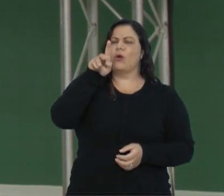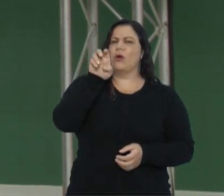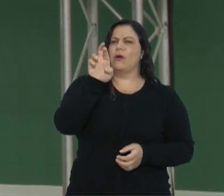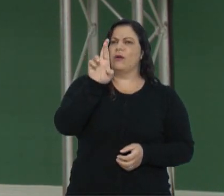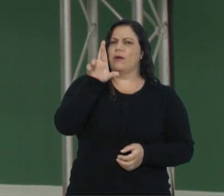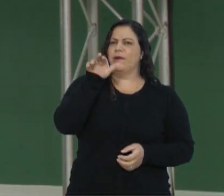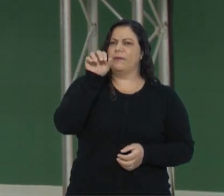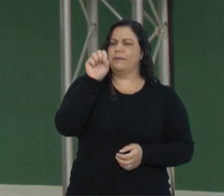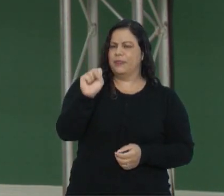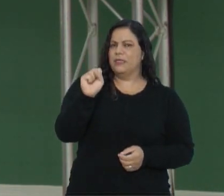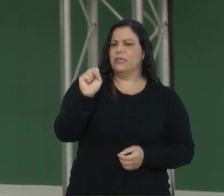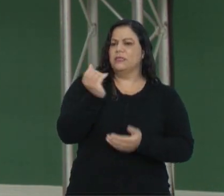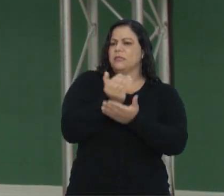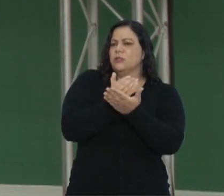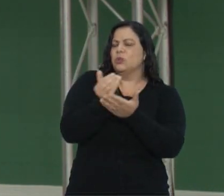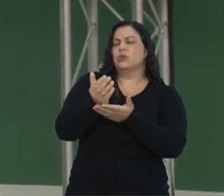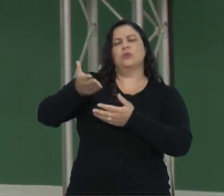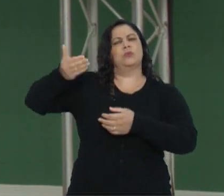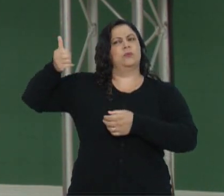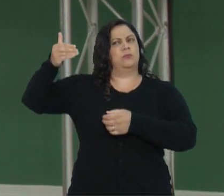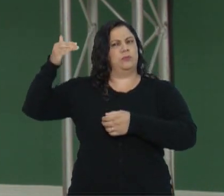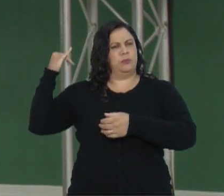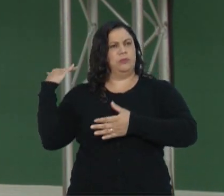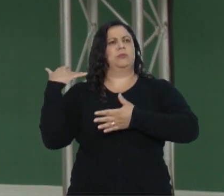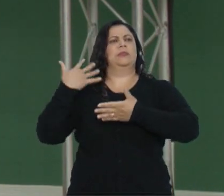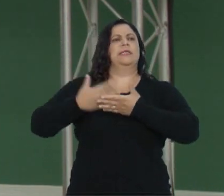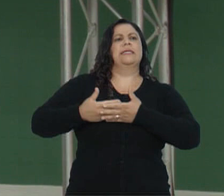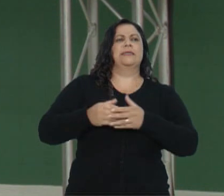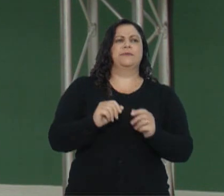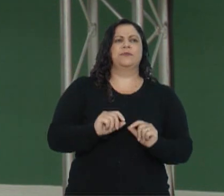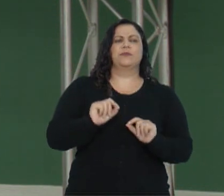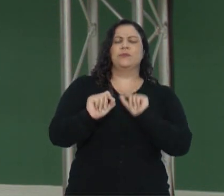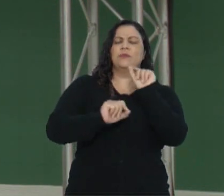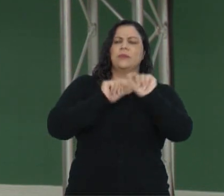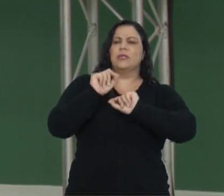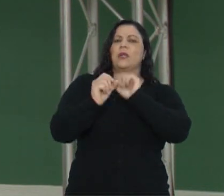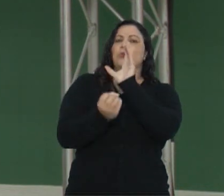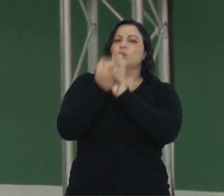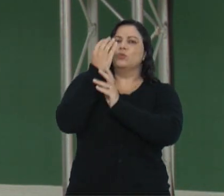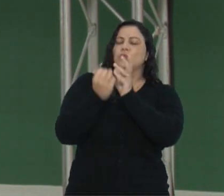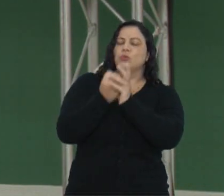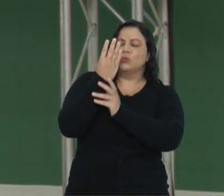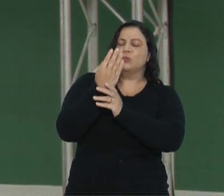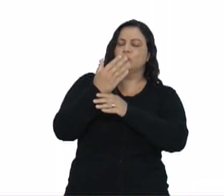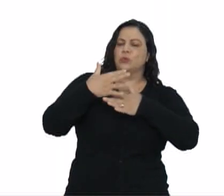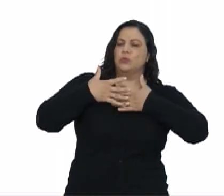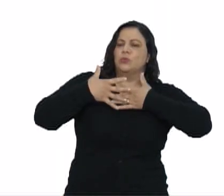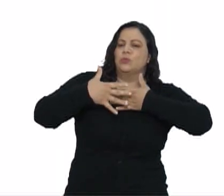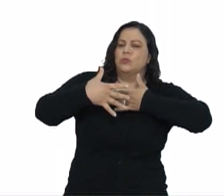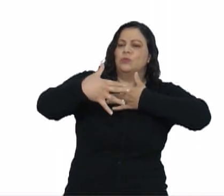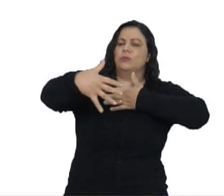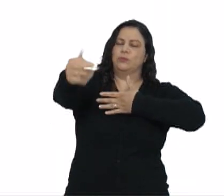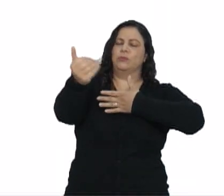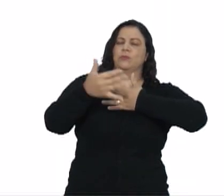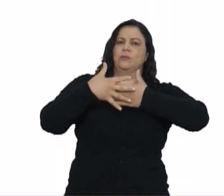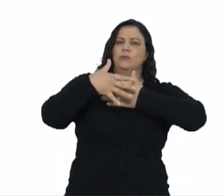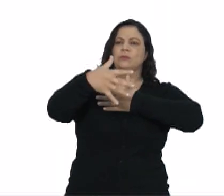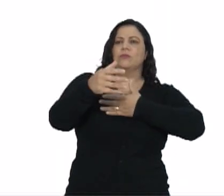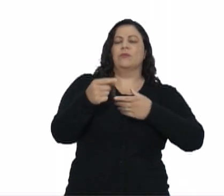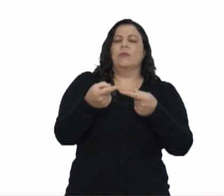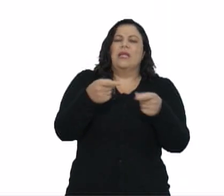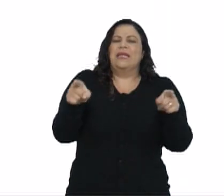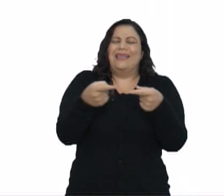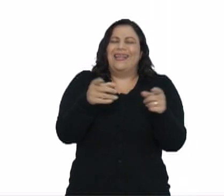existir um pouquinho antes, mas a gente vai ver um pouco do Monte Verde, que surge a primeira ópera, né? São as primeiras, incluíam pequenos